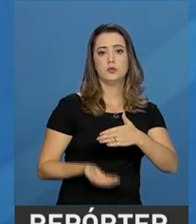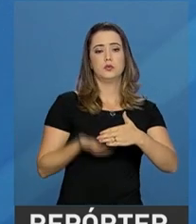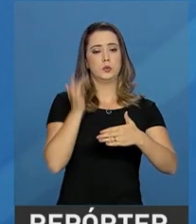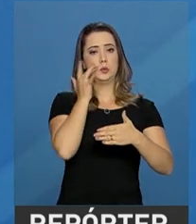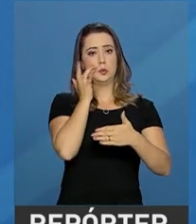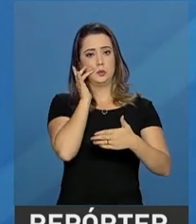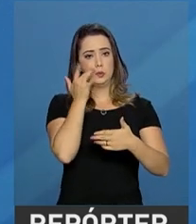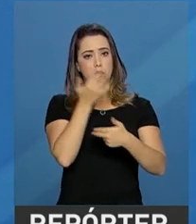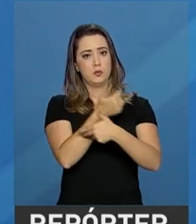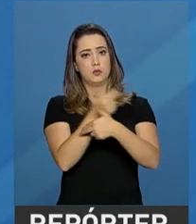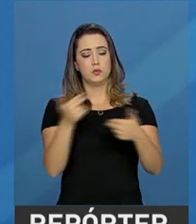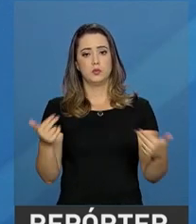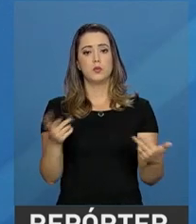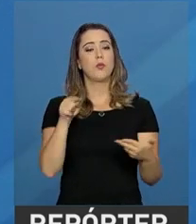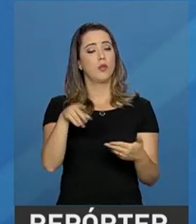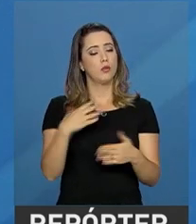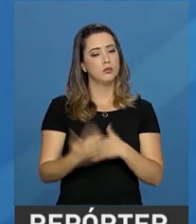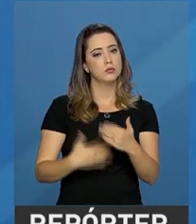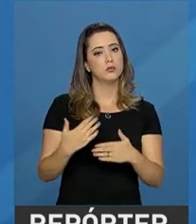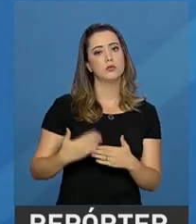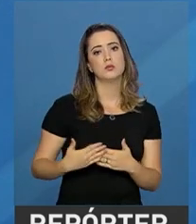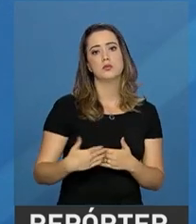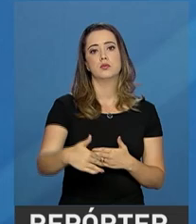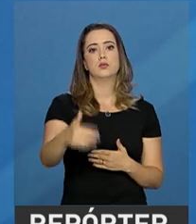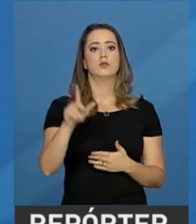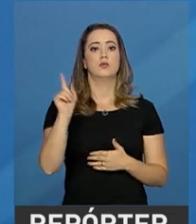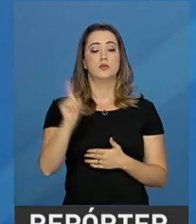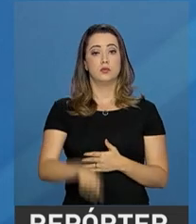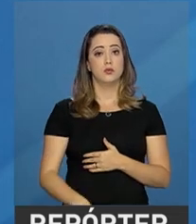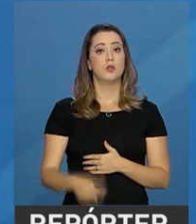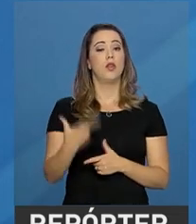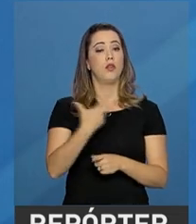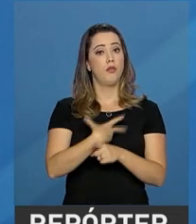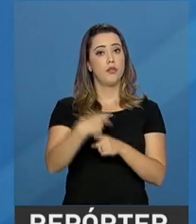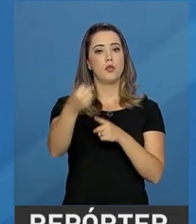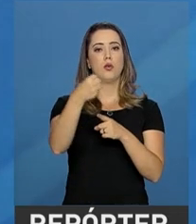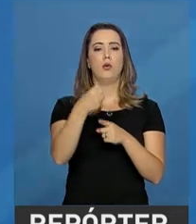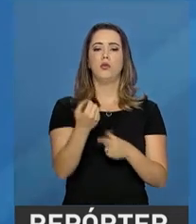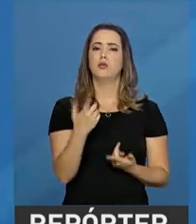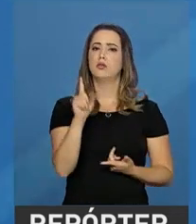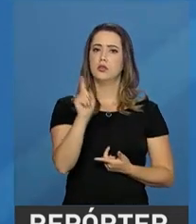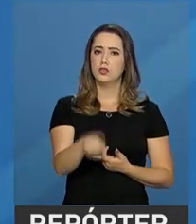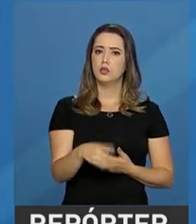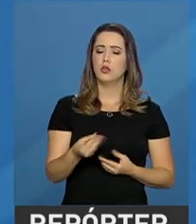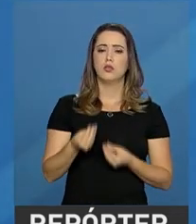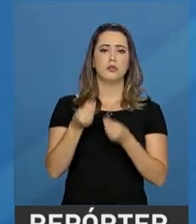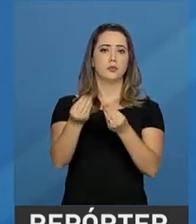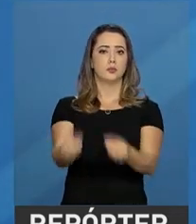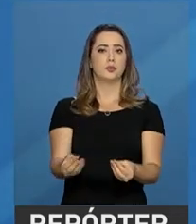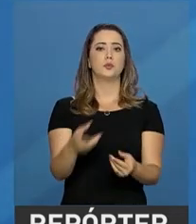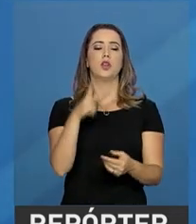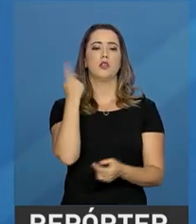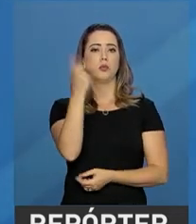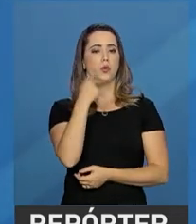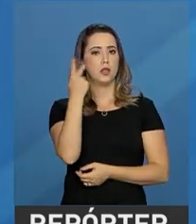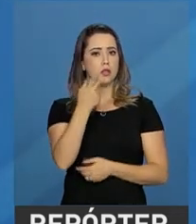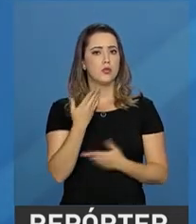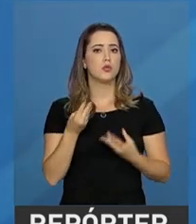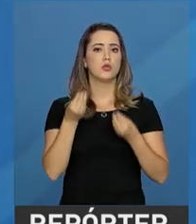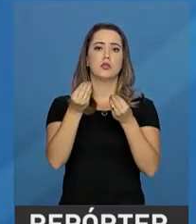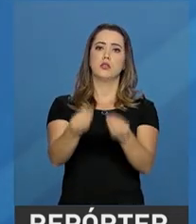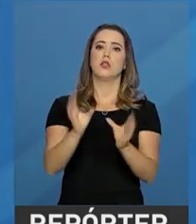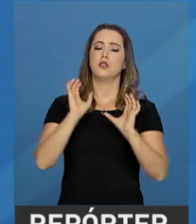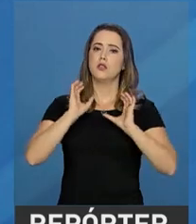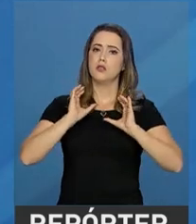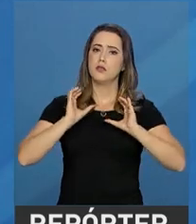e esse avanço é um ganho em ganho de civilidade política um ganho